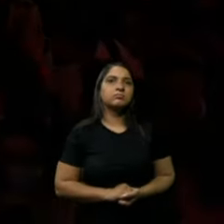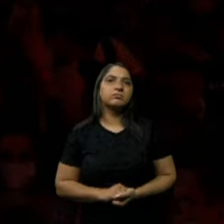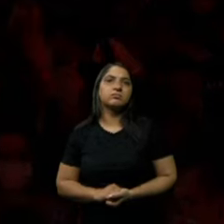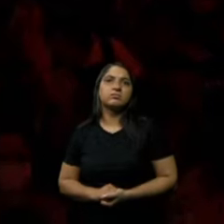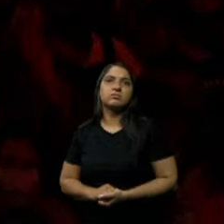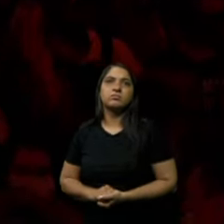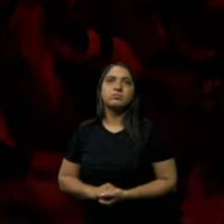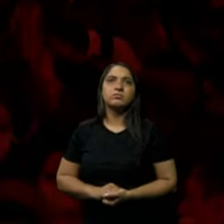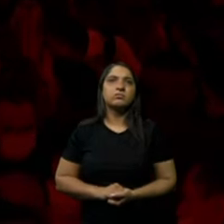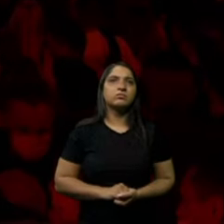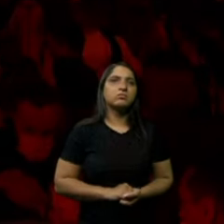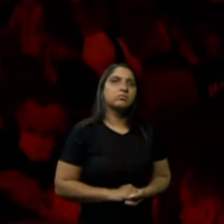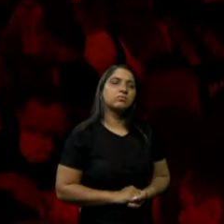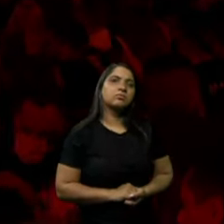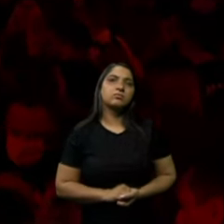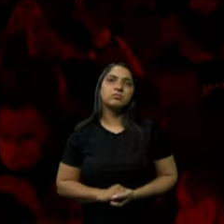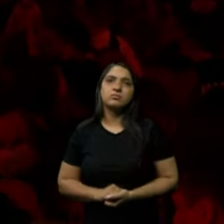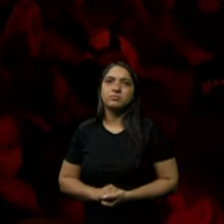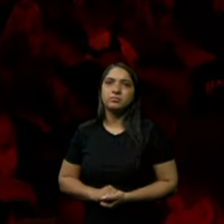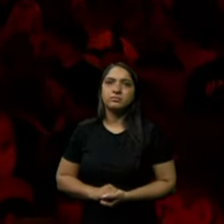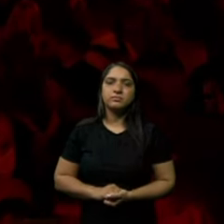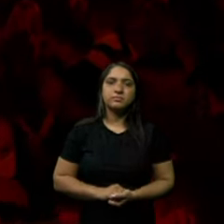estou bem